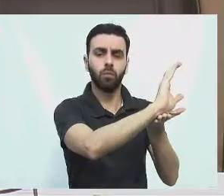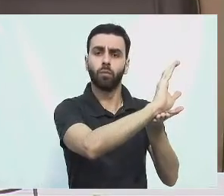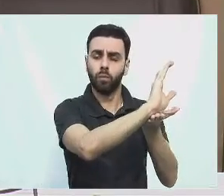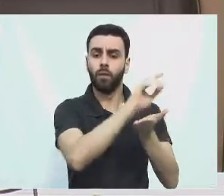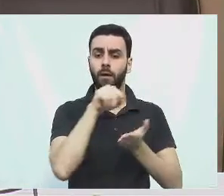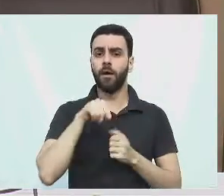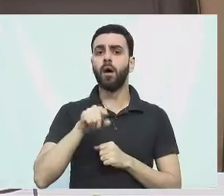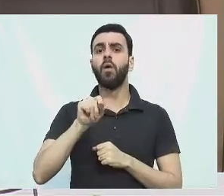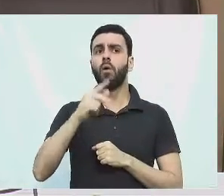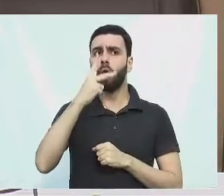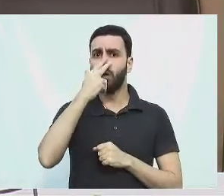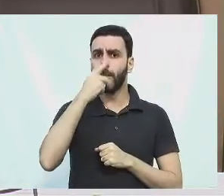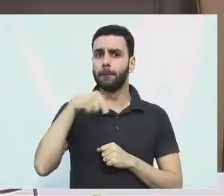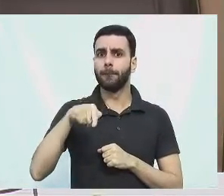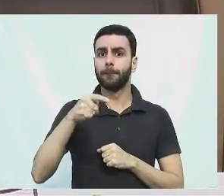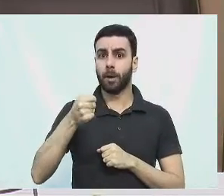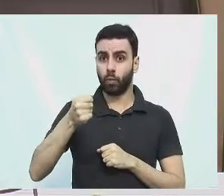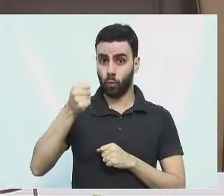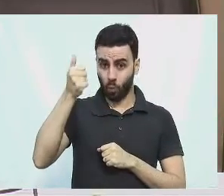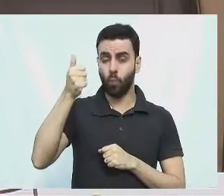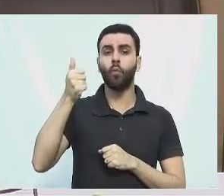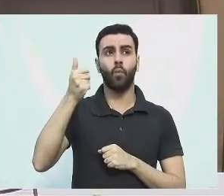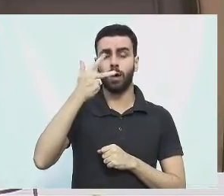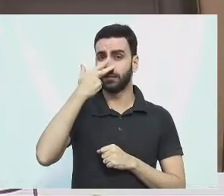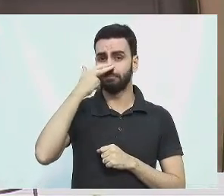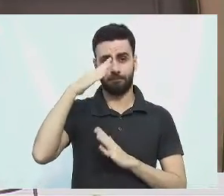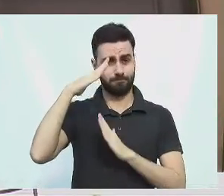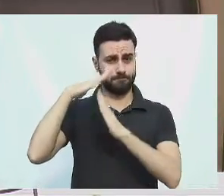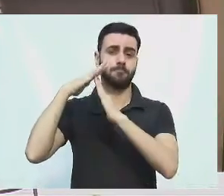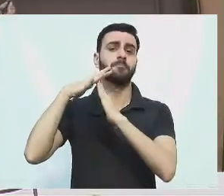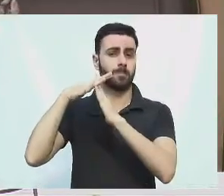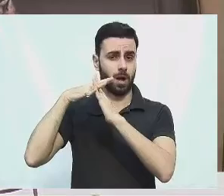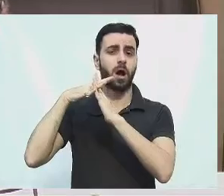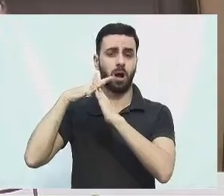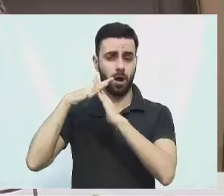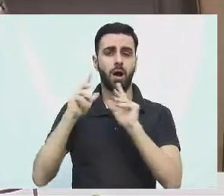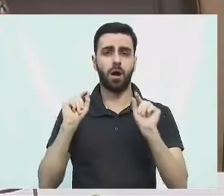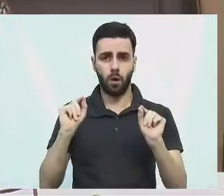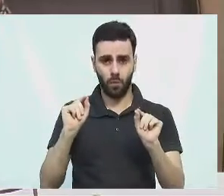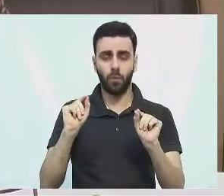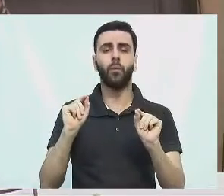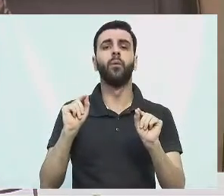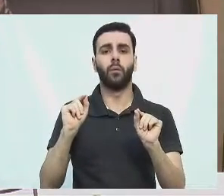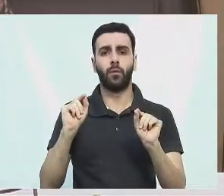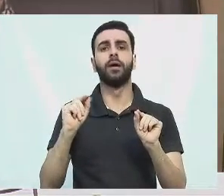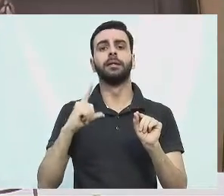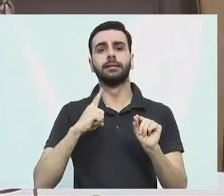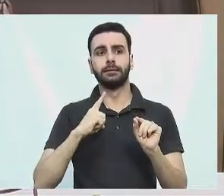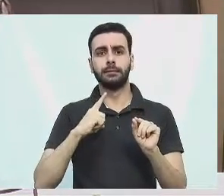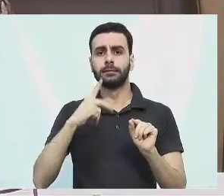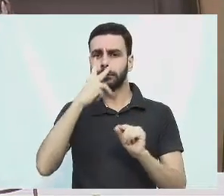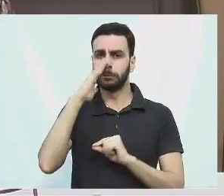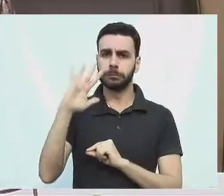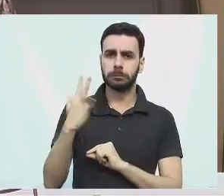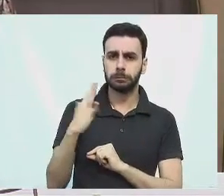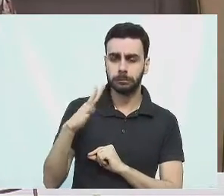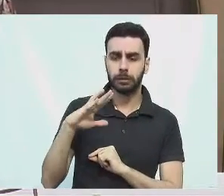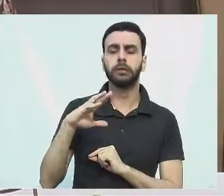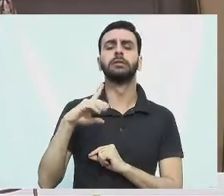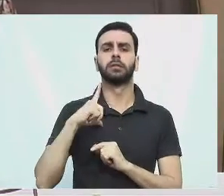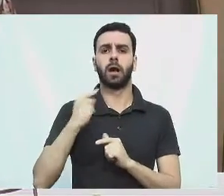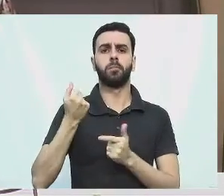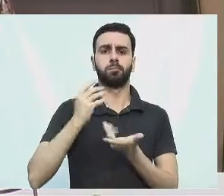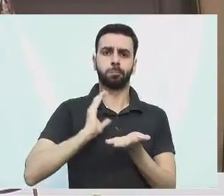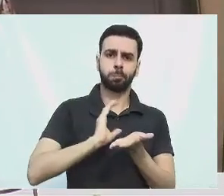provavelmente vai chegar muito próximo ao seu recorde de devolução, indiferente do mérito. A previsão de que se devolva